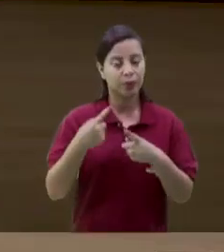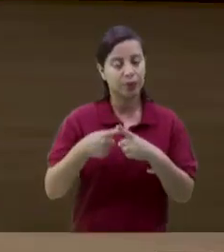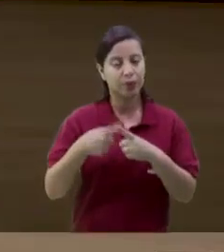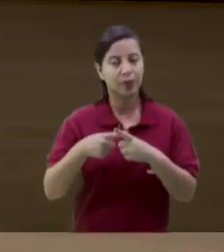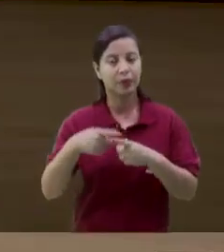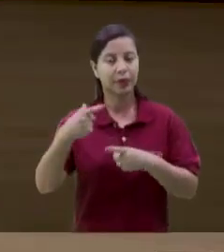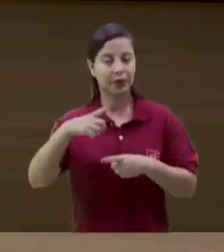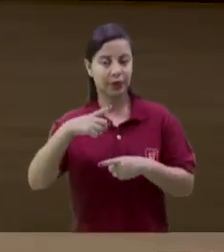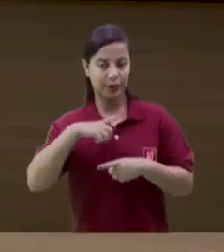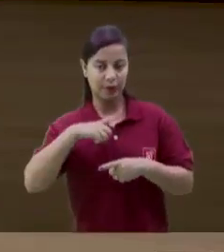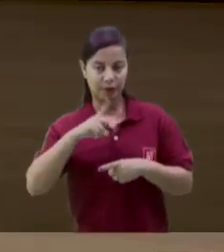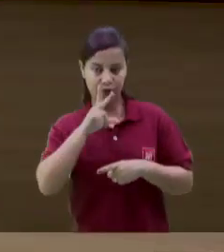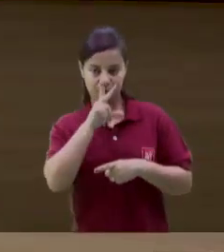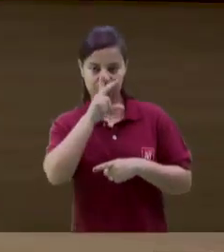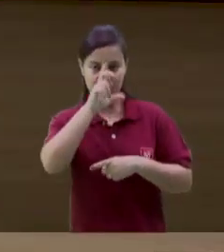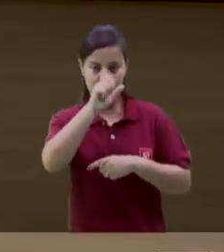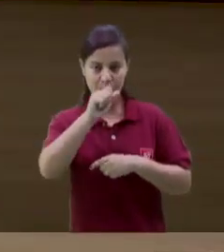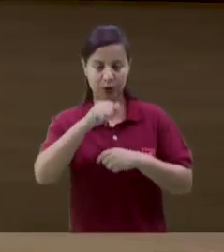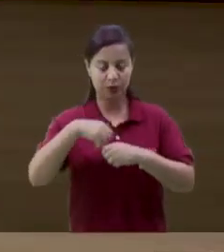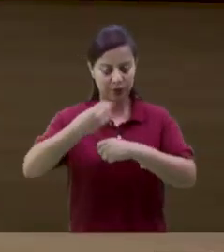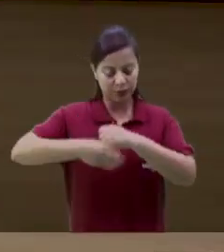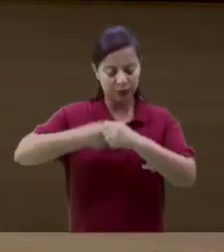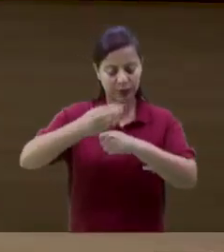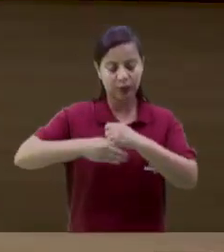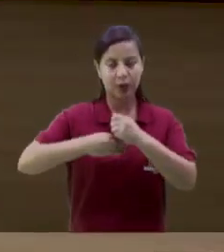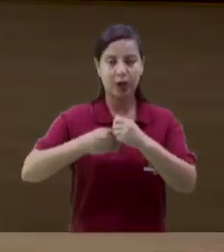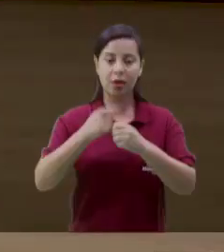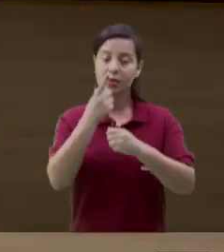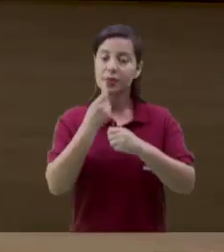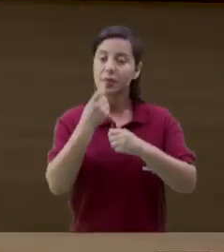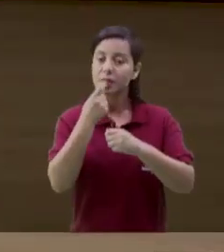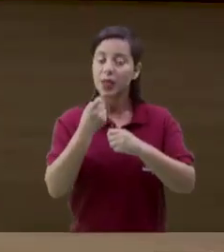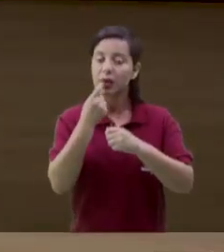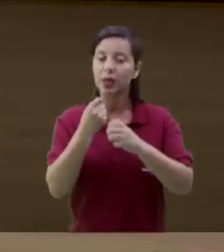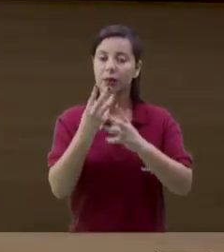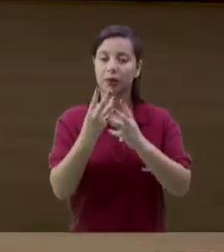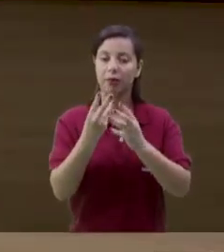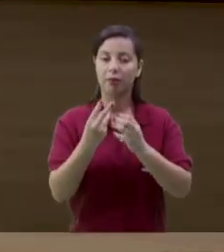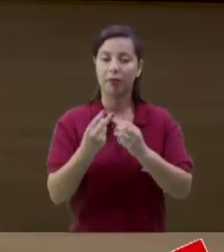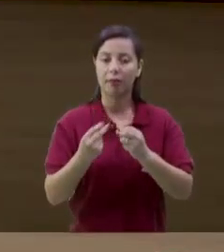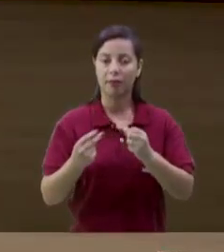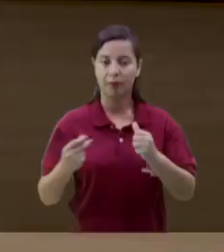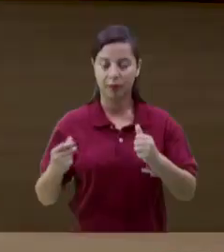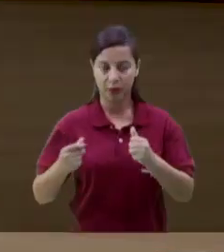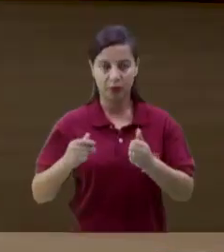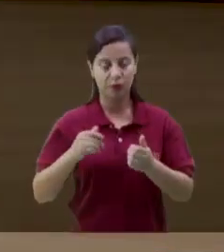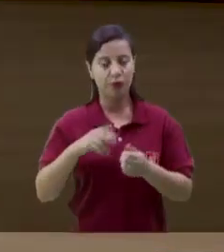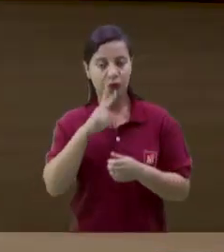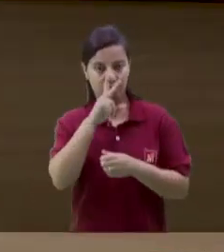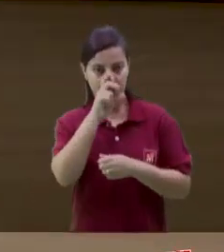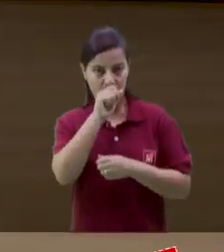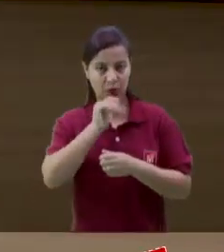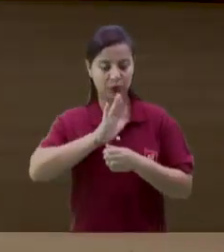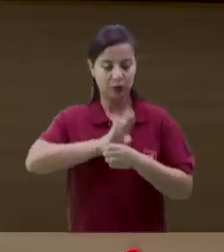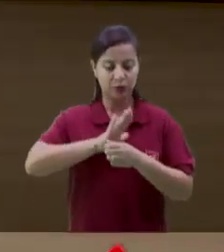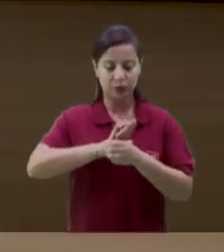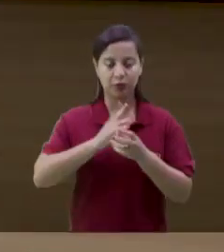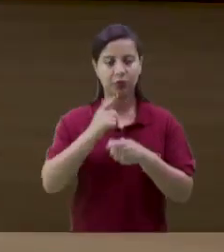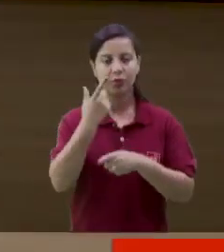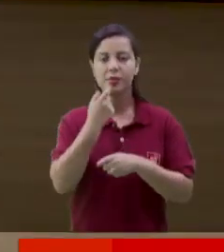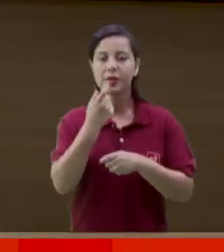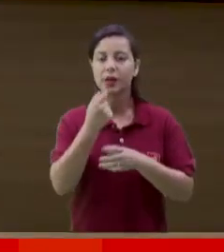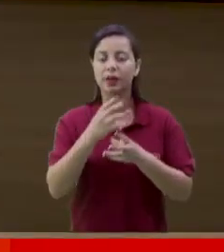que ser suficiente para estancar o sangramento apenas, não exercendo nem a mais nem a menos. Então, como a gente